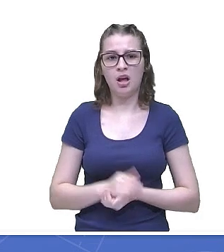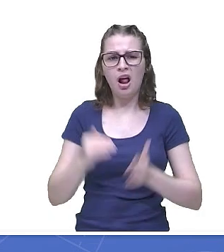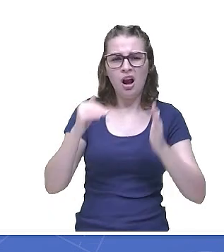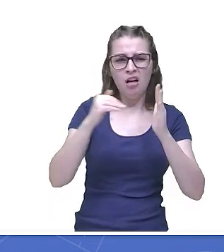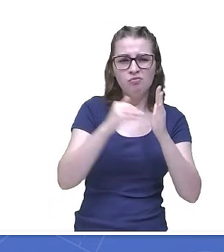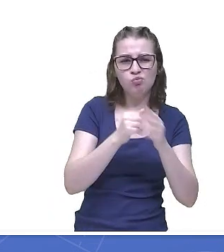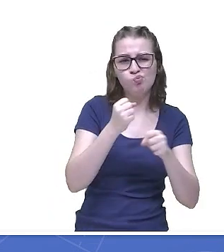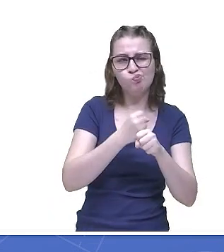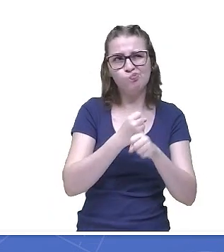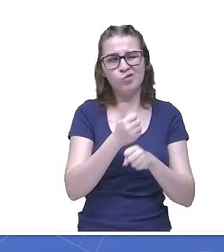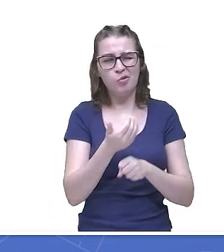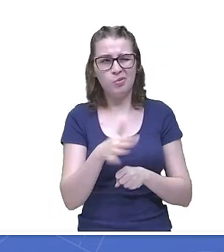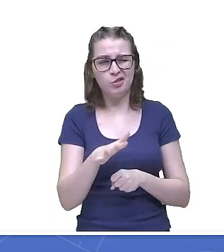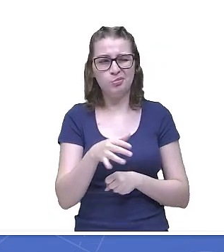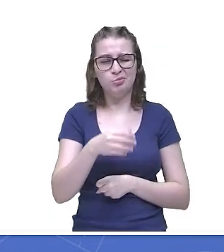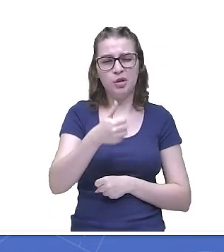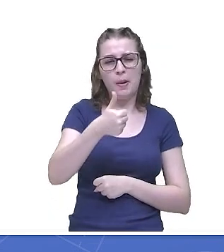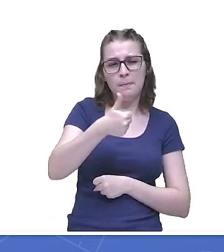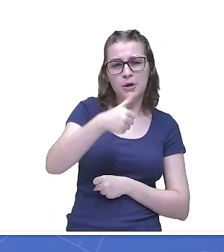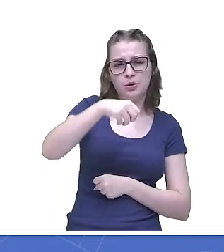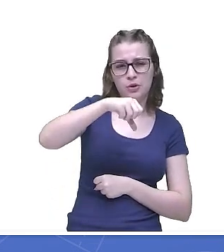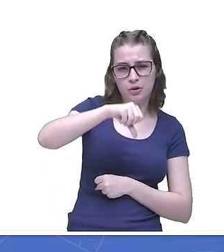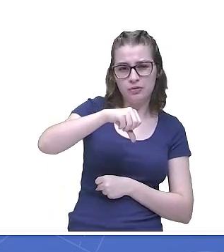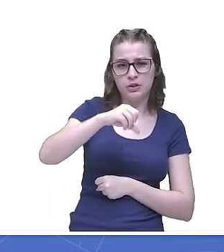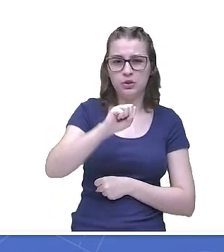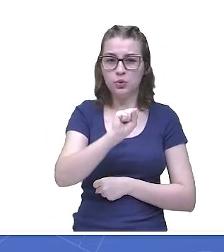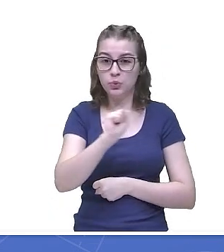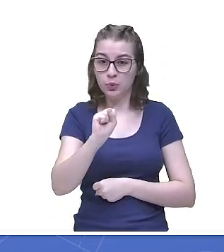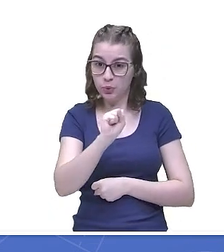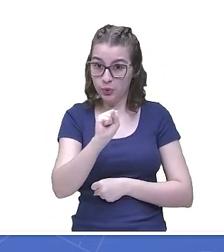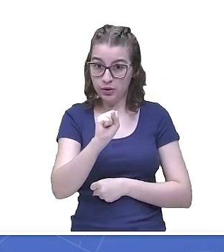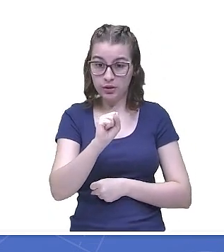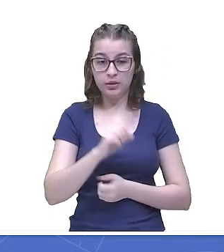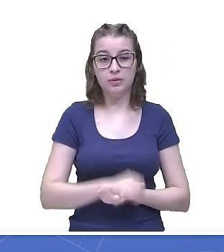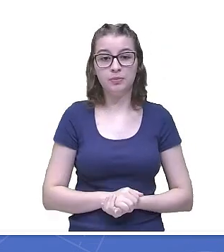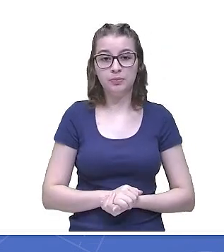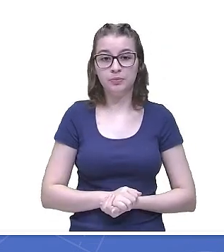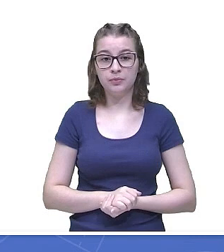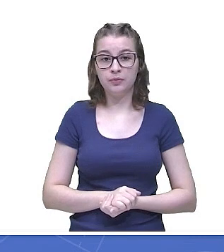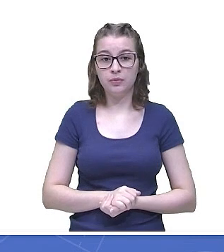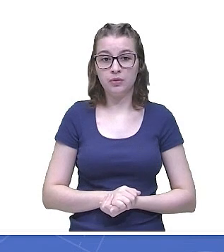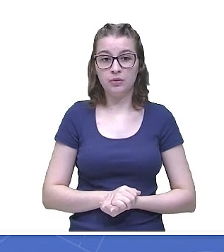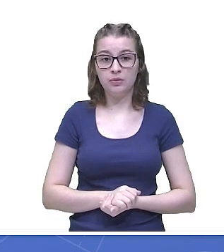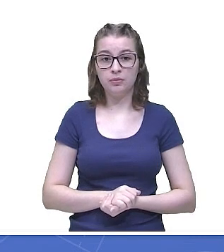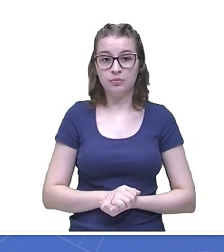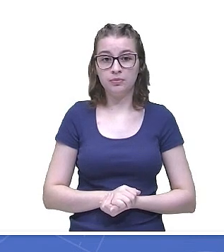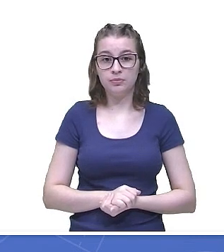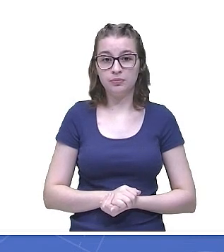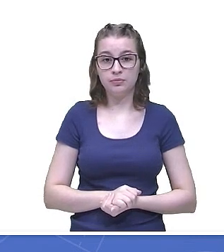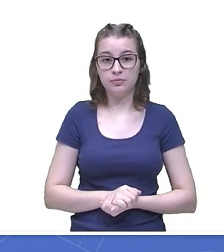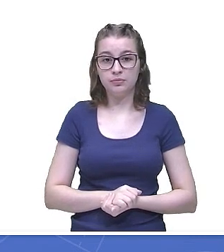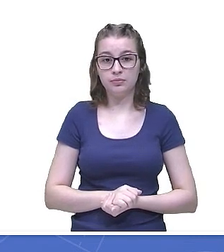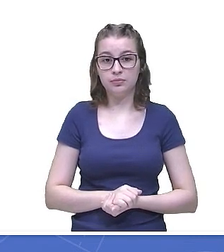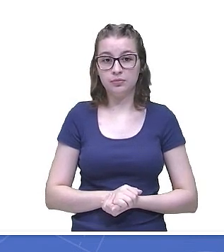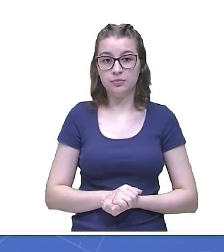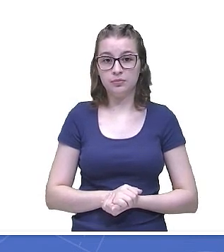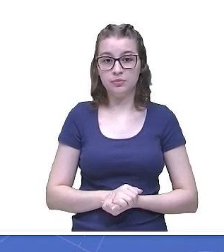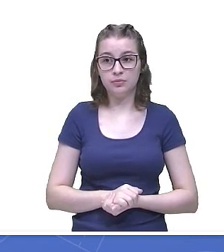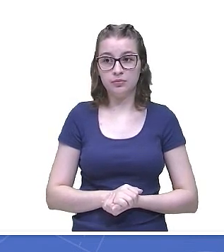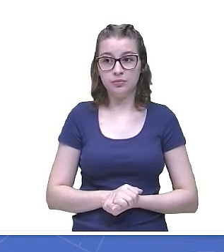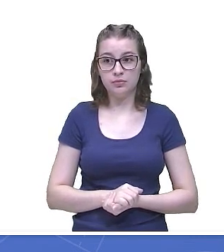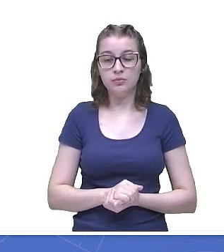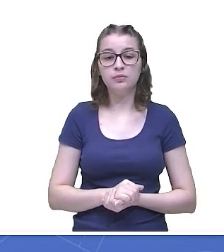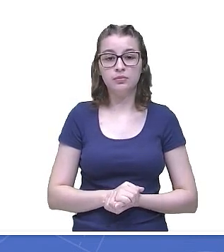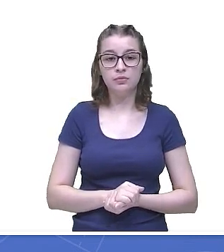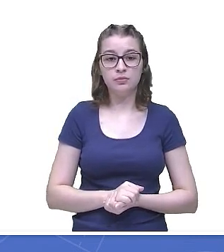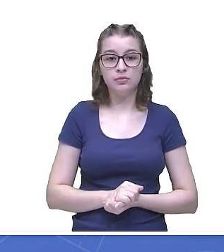1988, né, até a vigência, né, quando a Constituição de 88 é outorgada,